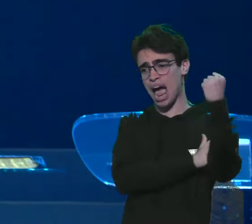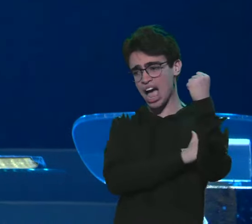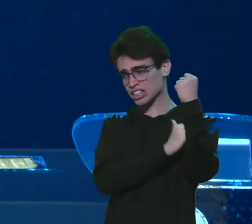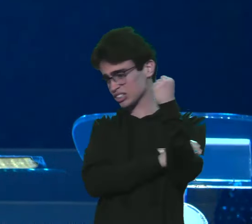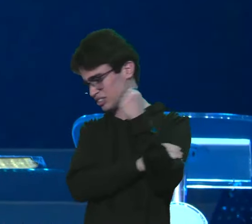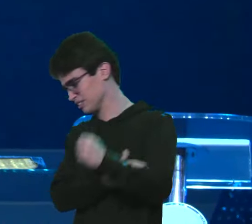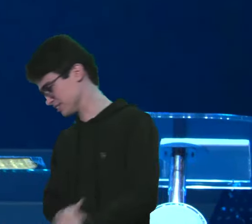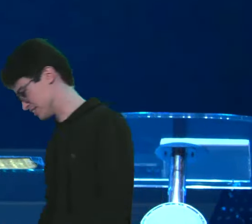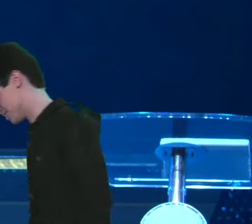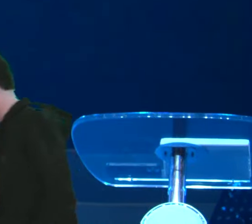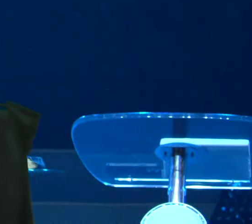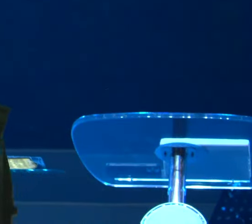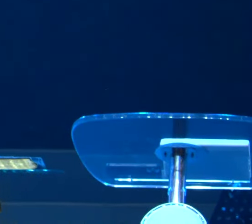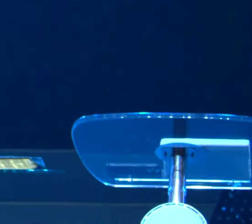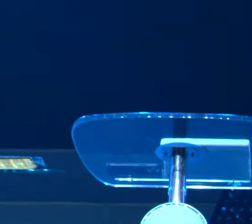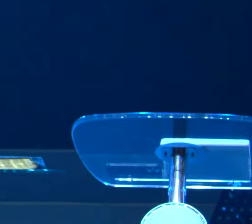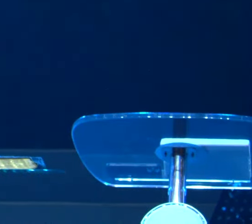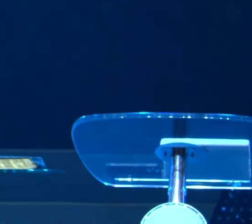seu braço?